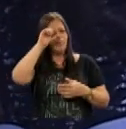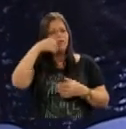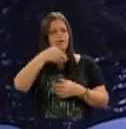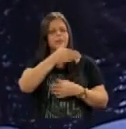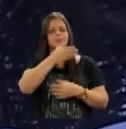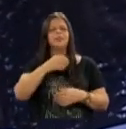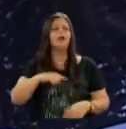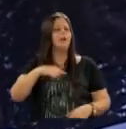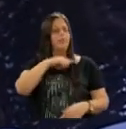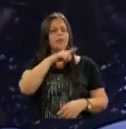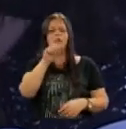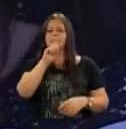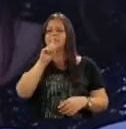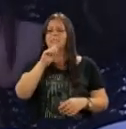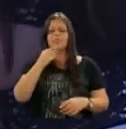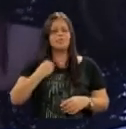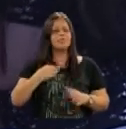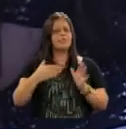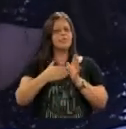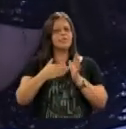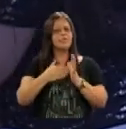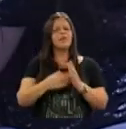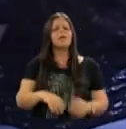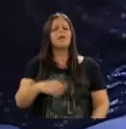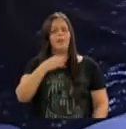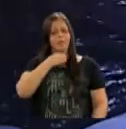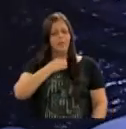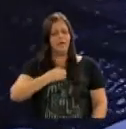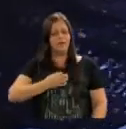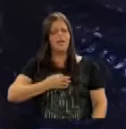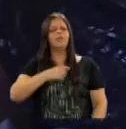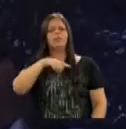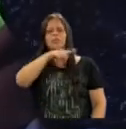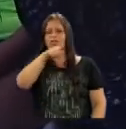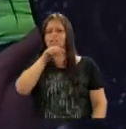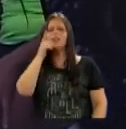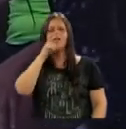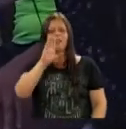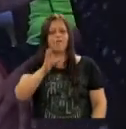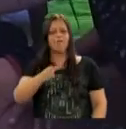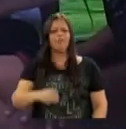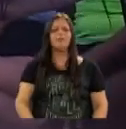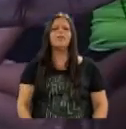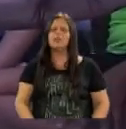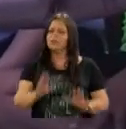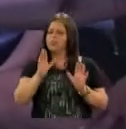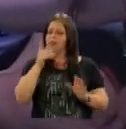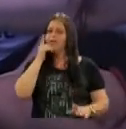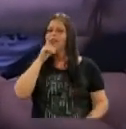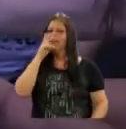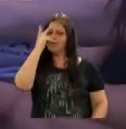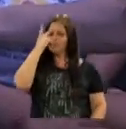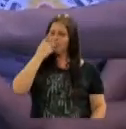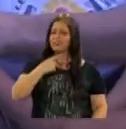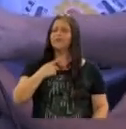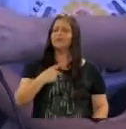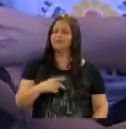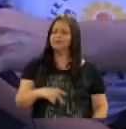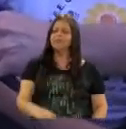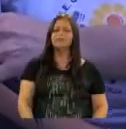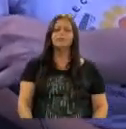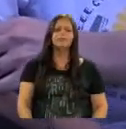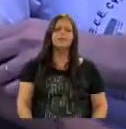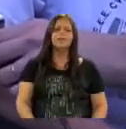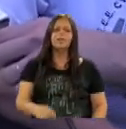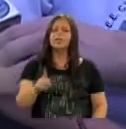eles não existem limites medalhas então já ganharam já ganhamos algumas medalhas individuais e vamos como a gente né mas